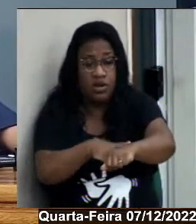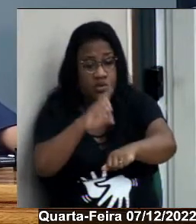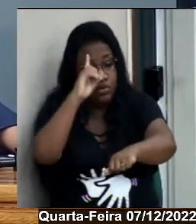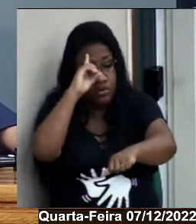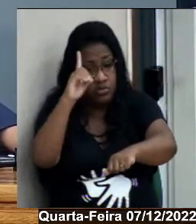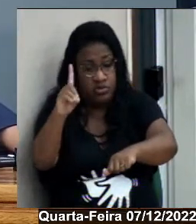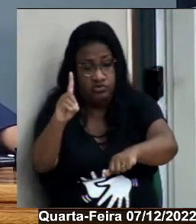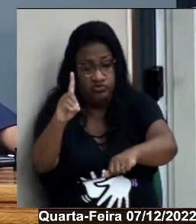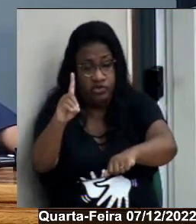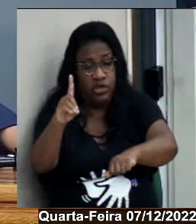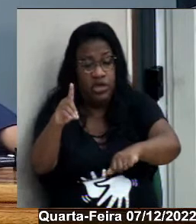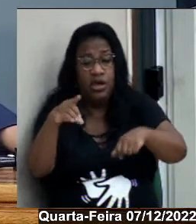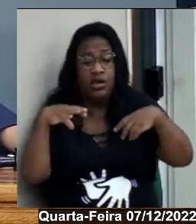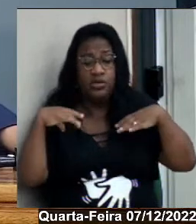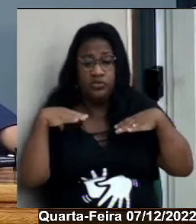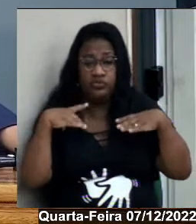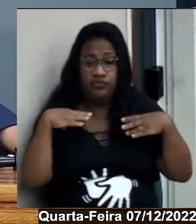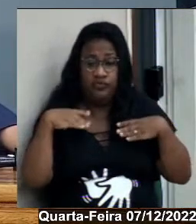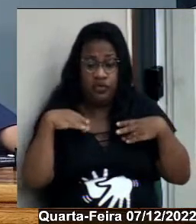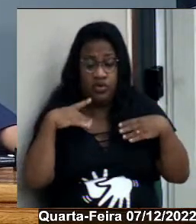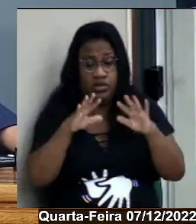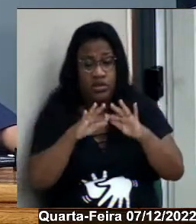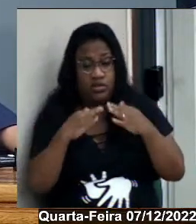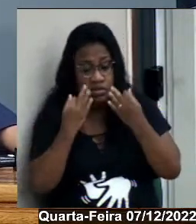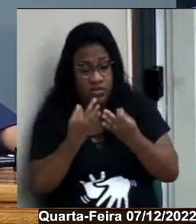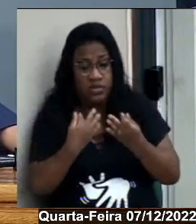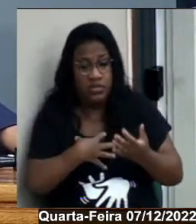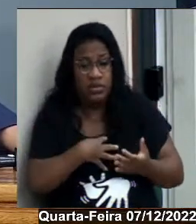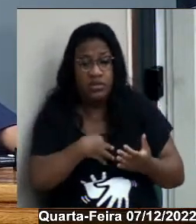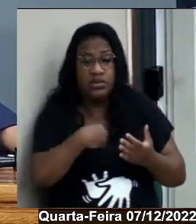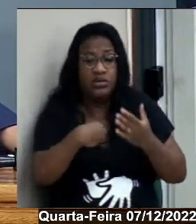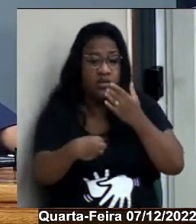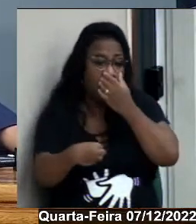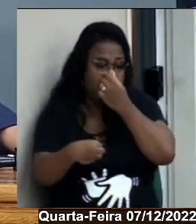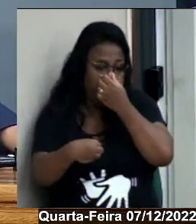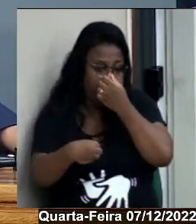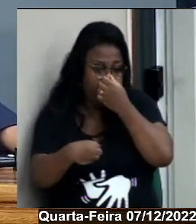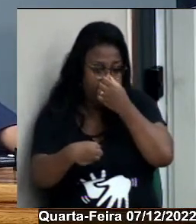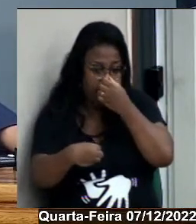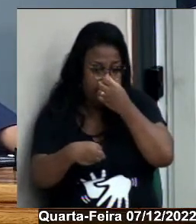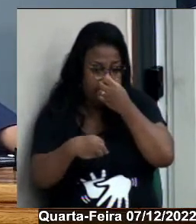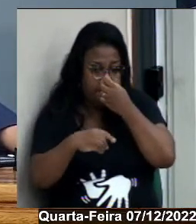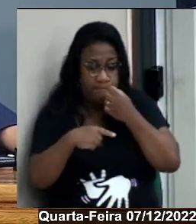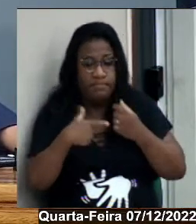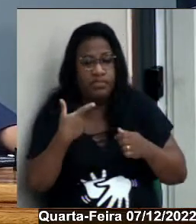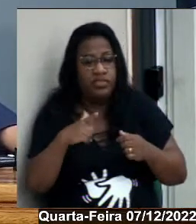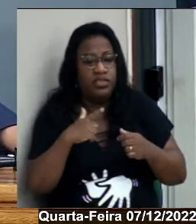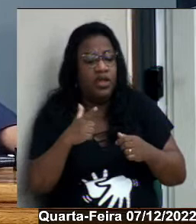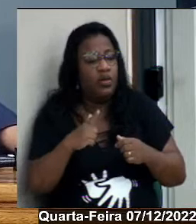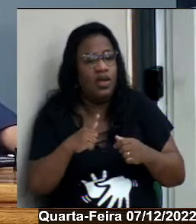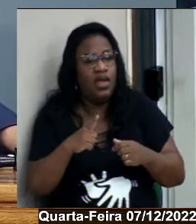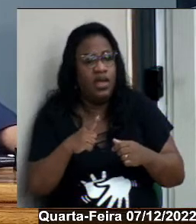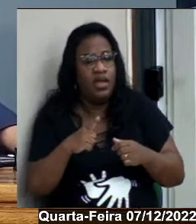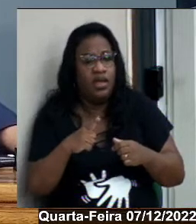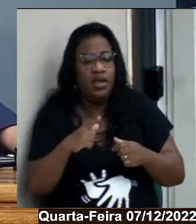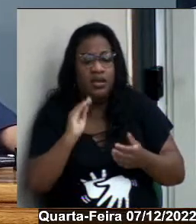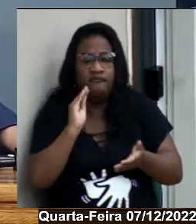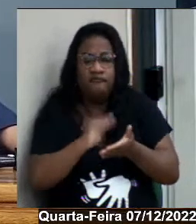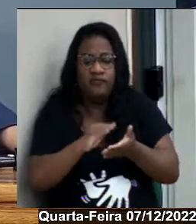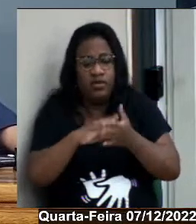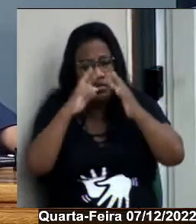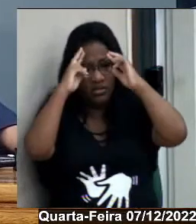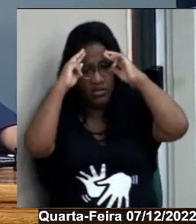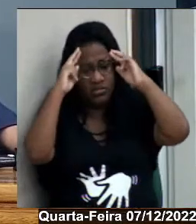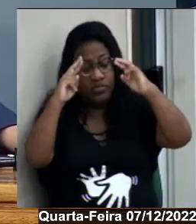ele não tem dia específico de folga para sua família, para os seus filhos. Então, não é desvalorizar